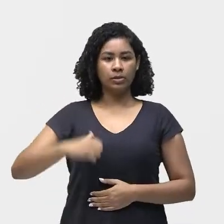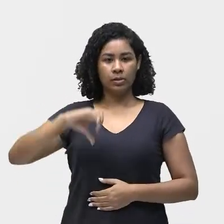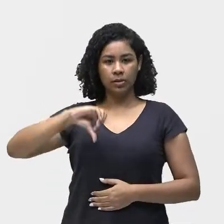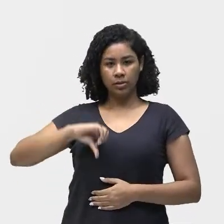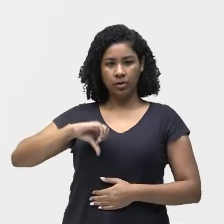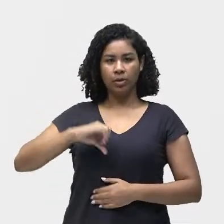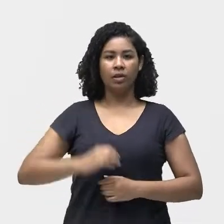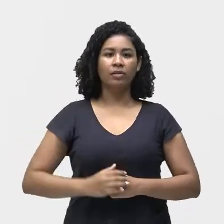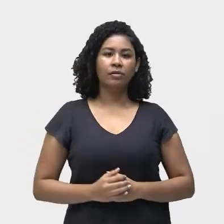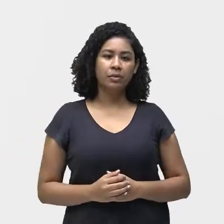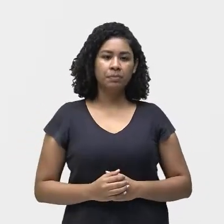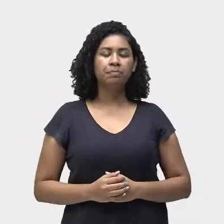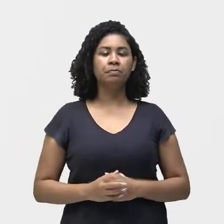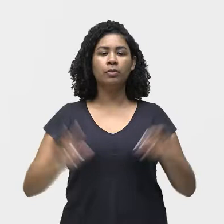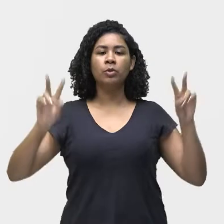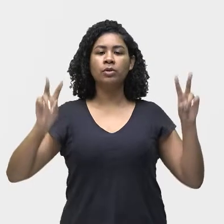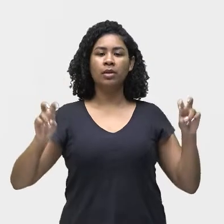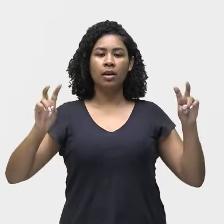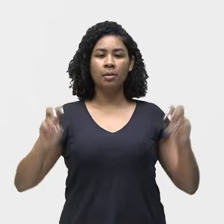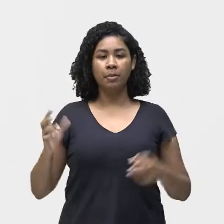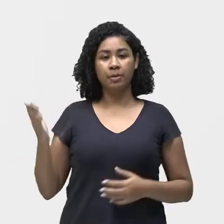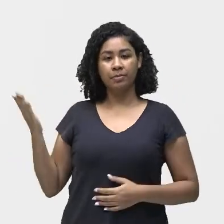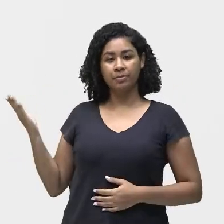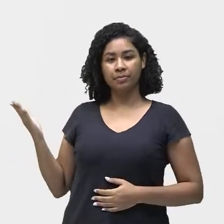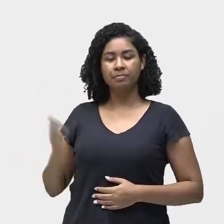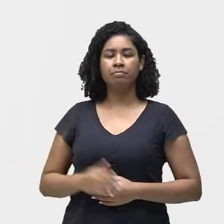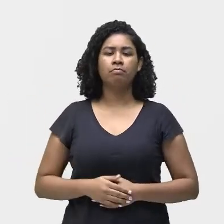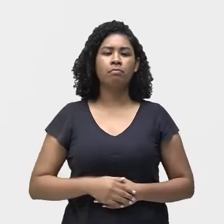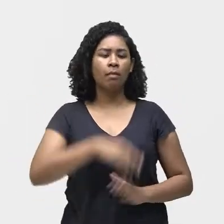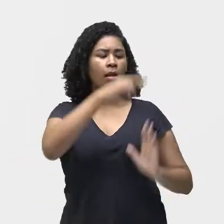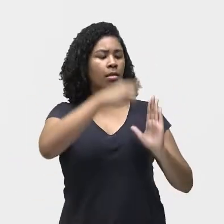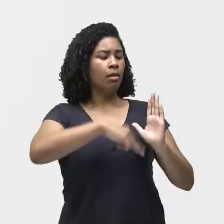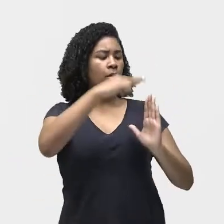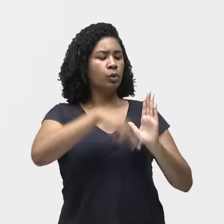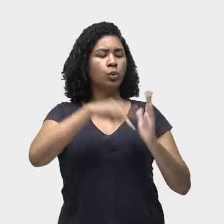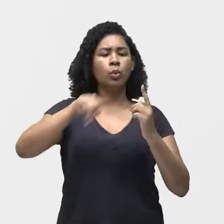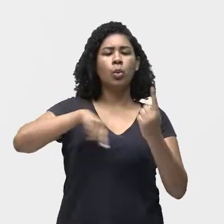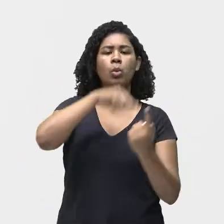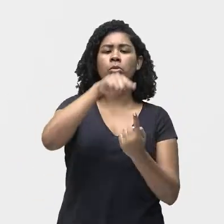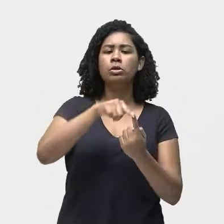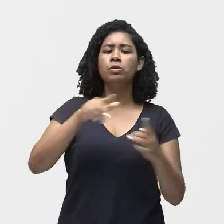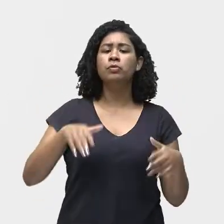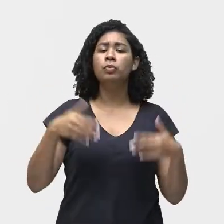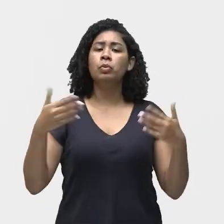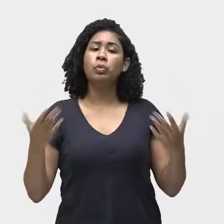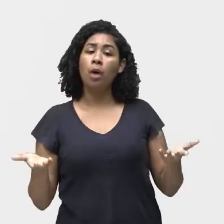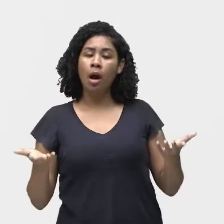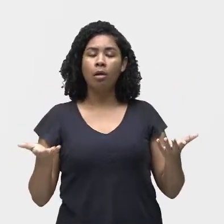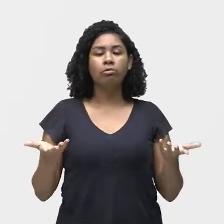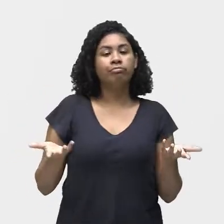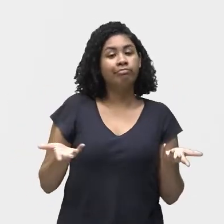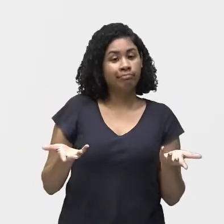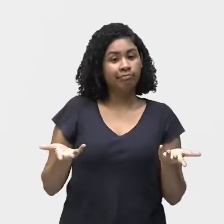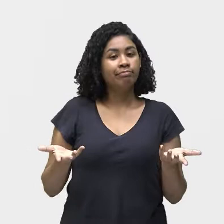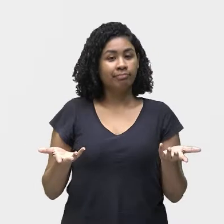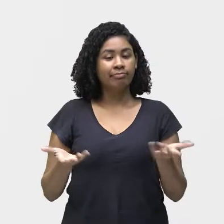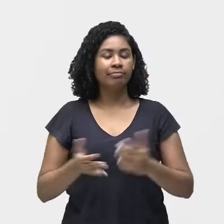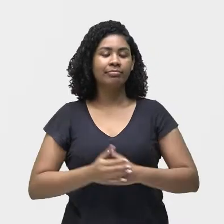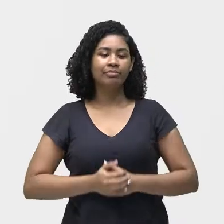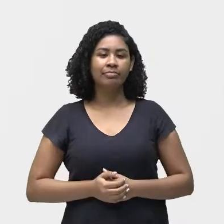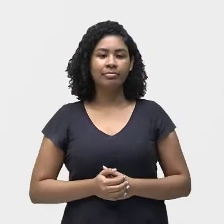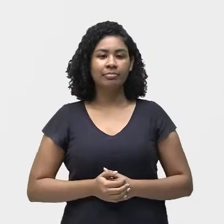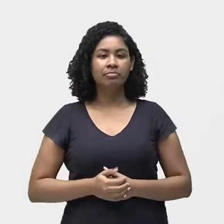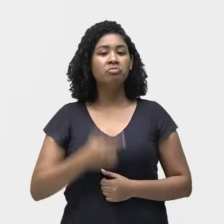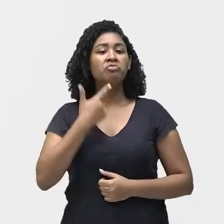objeto de conhecimento são os objetivos de leitura. Quais são os propósitos da leitura, né? O que eu